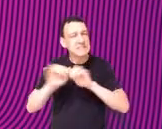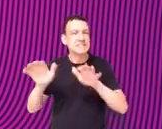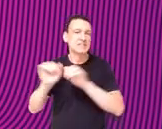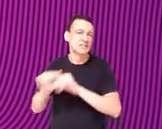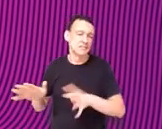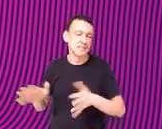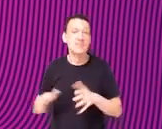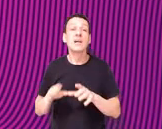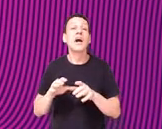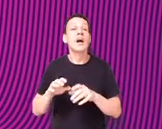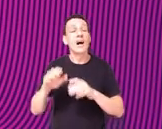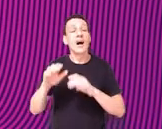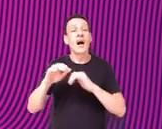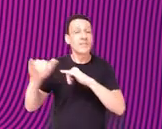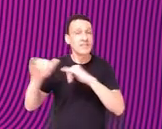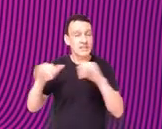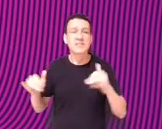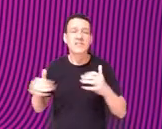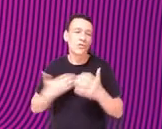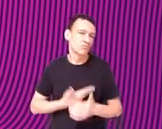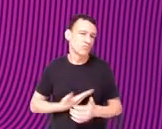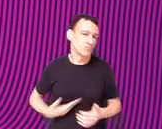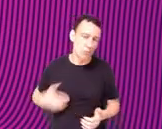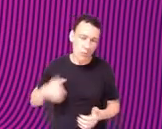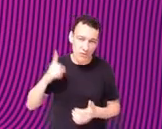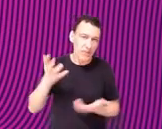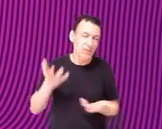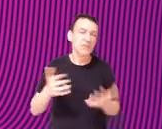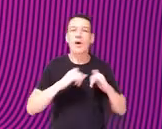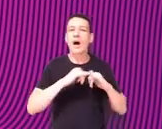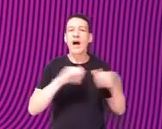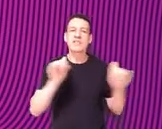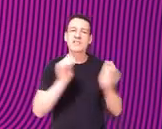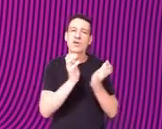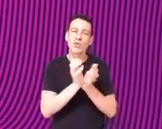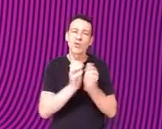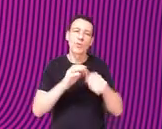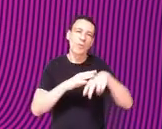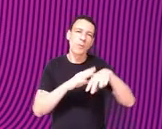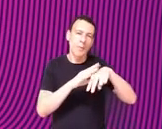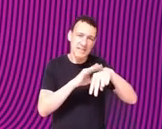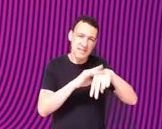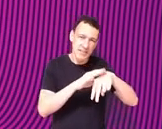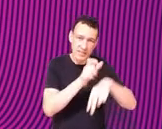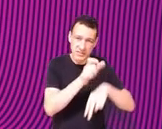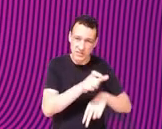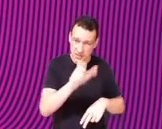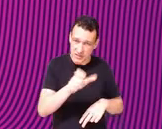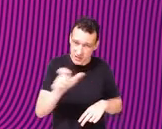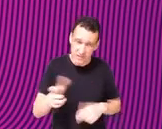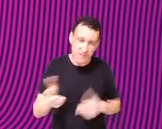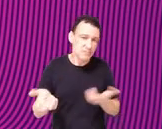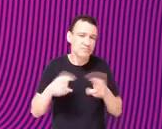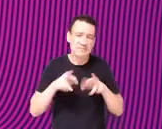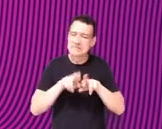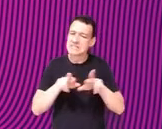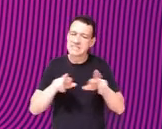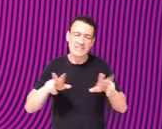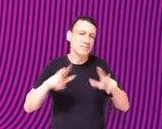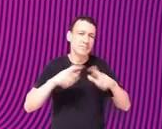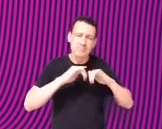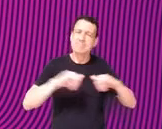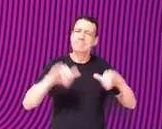fazedores de política, de grupos de pacientes, dos mídia, para fazer uma disseminação apropriada destes roadmaps.